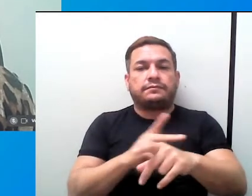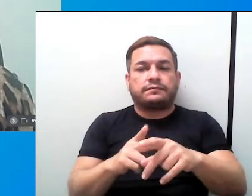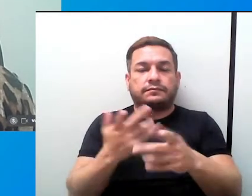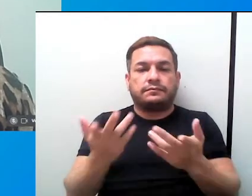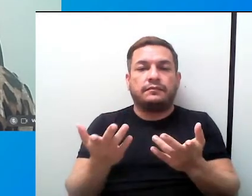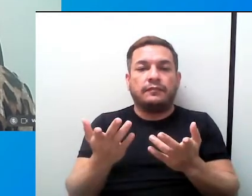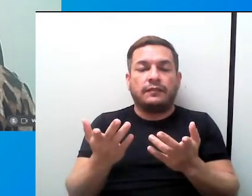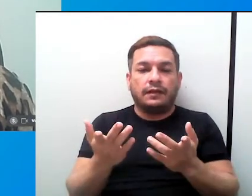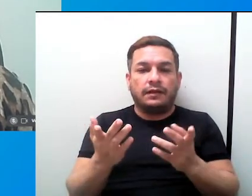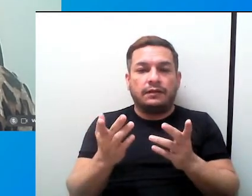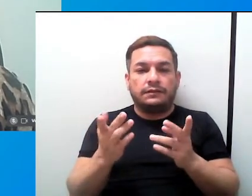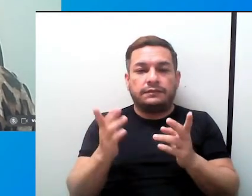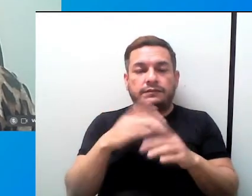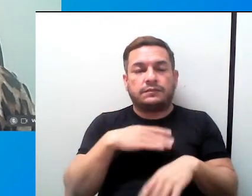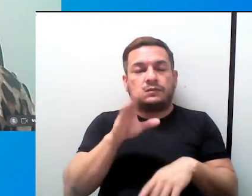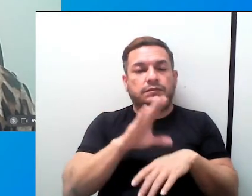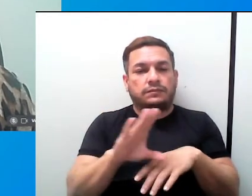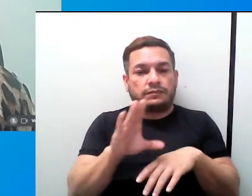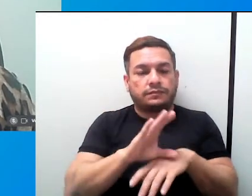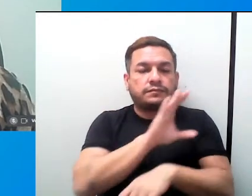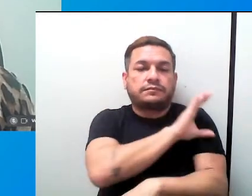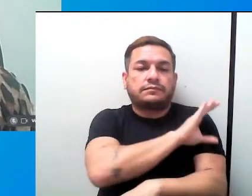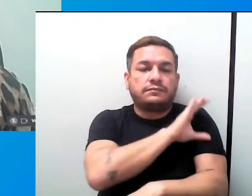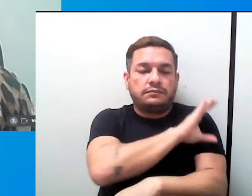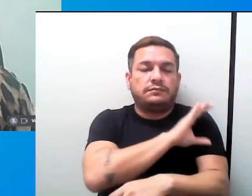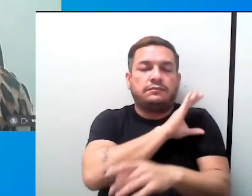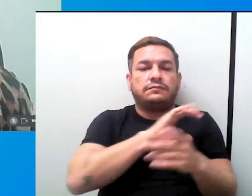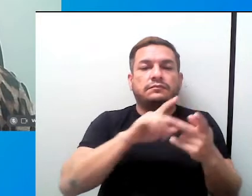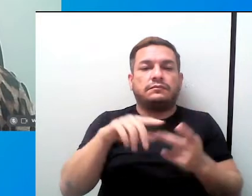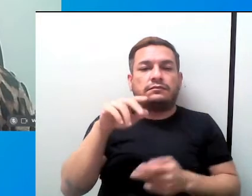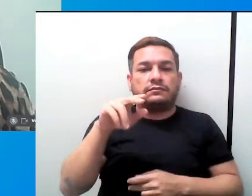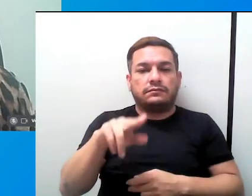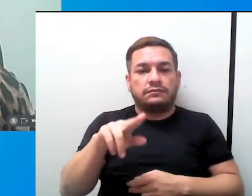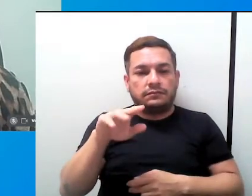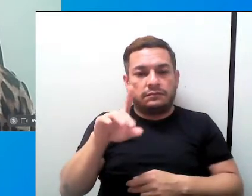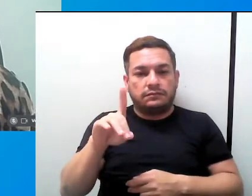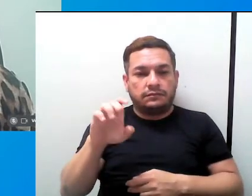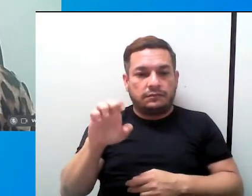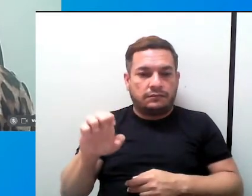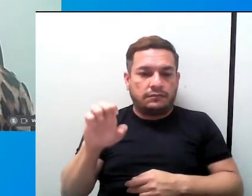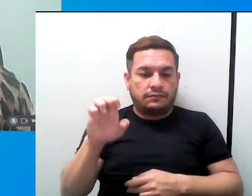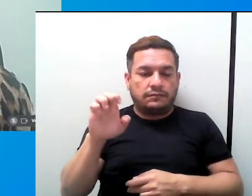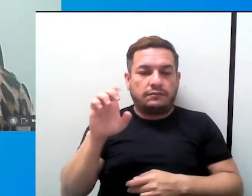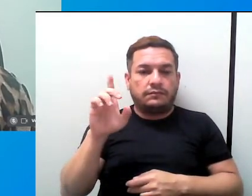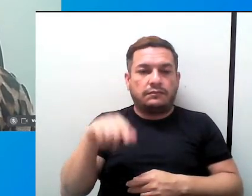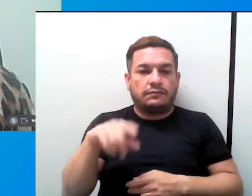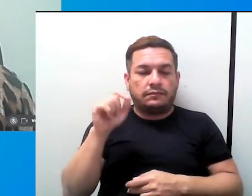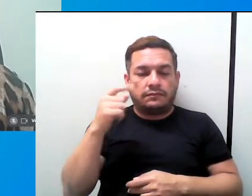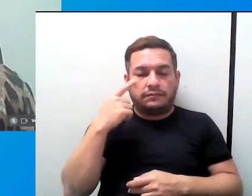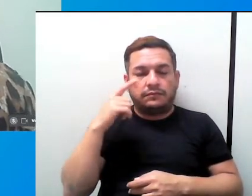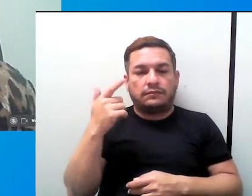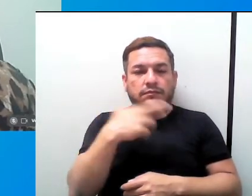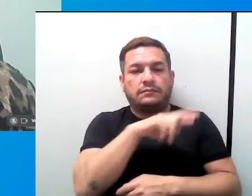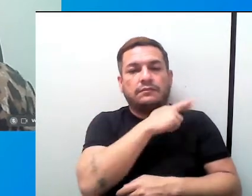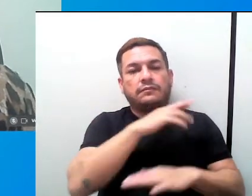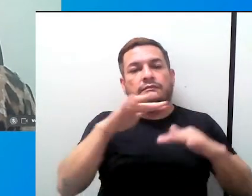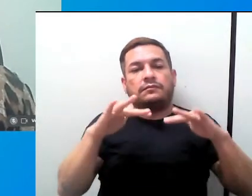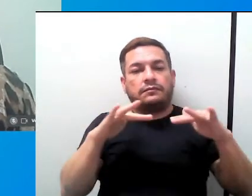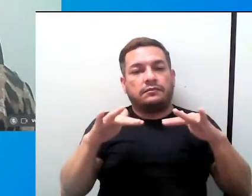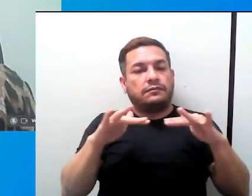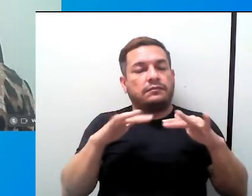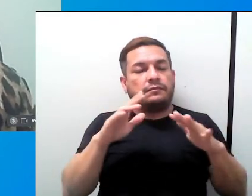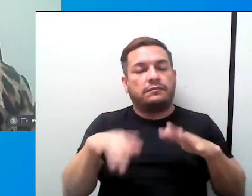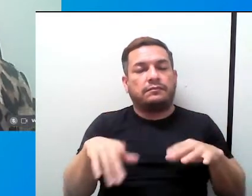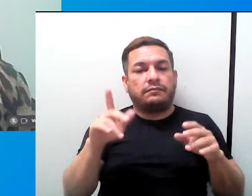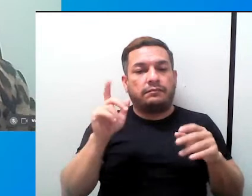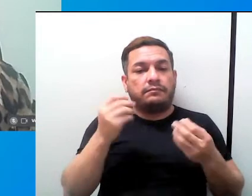para os coordenadores de curso, para os NDEs, que são os grandes responsáveis por esse movimento, para